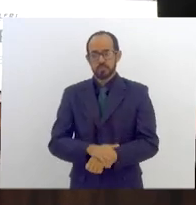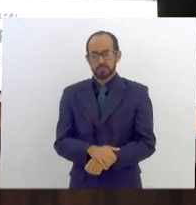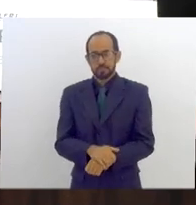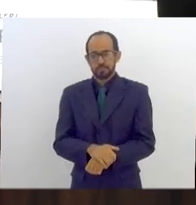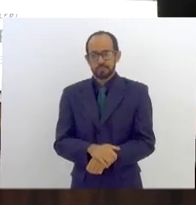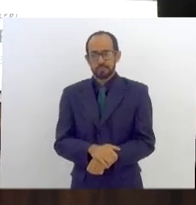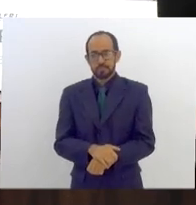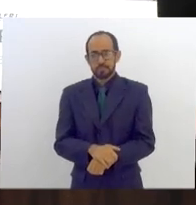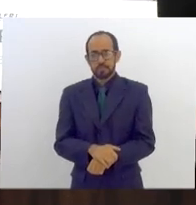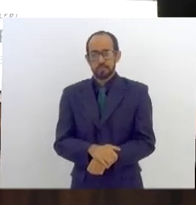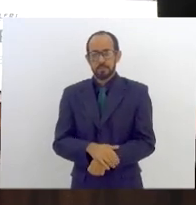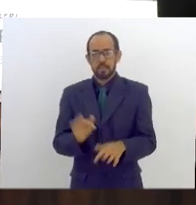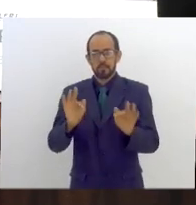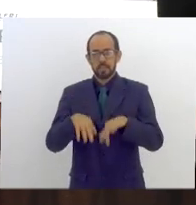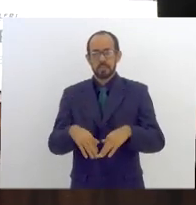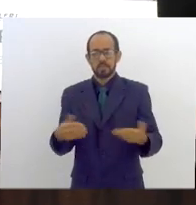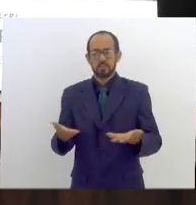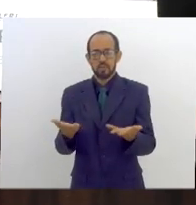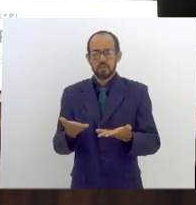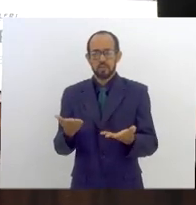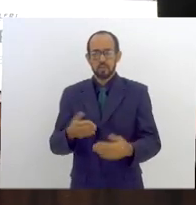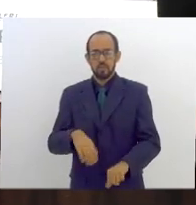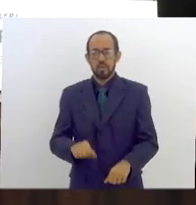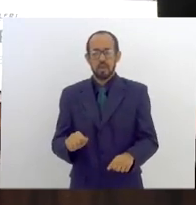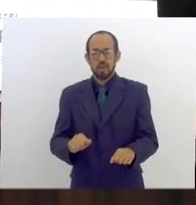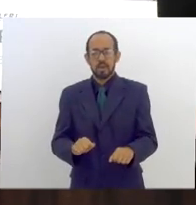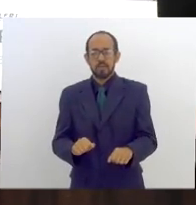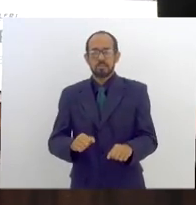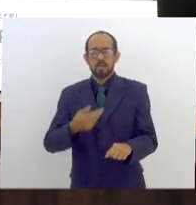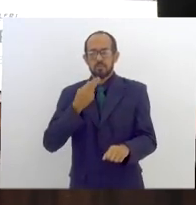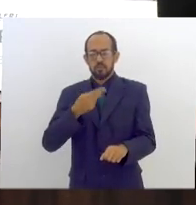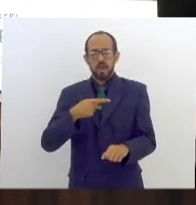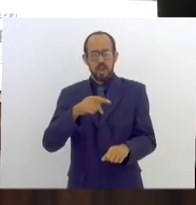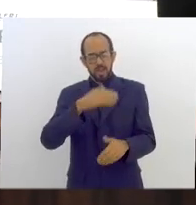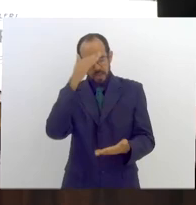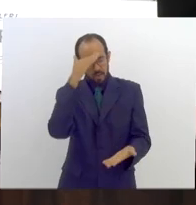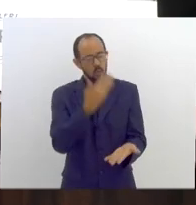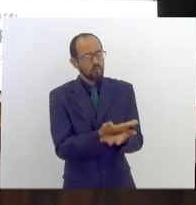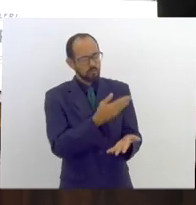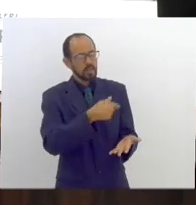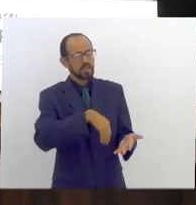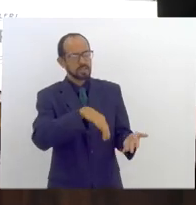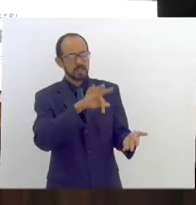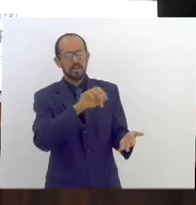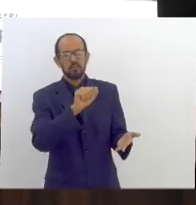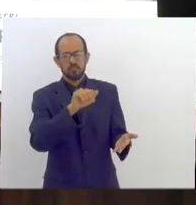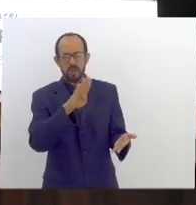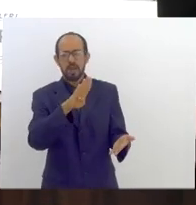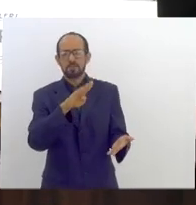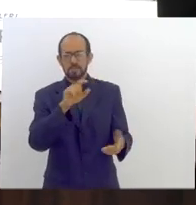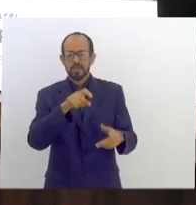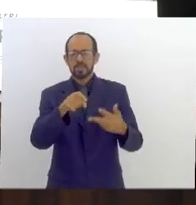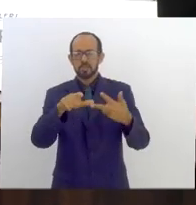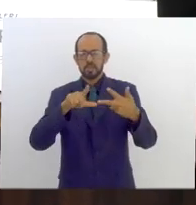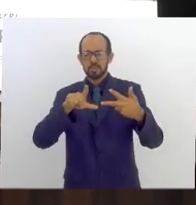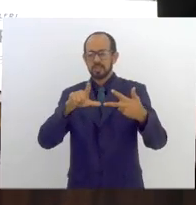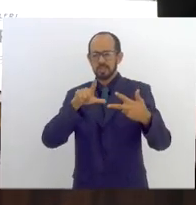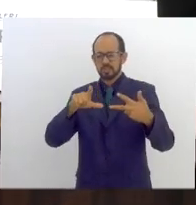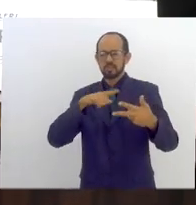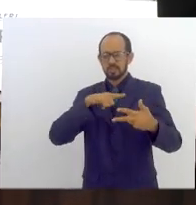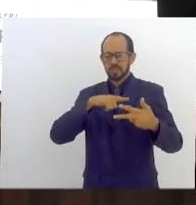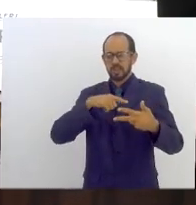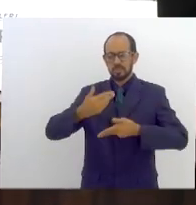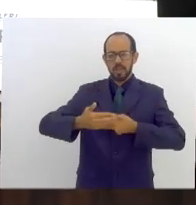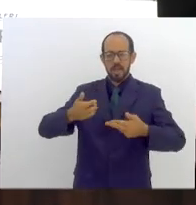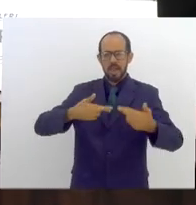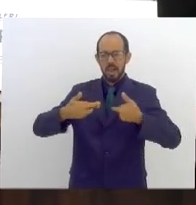me alongar muito, finalizo minha fala enfatizando a confiança na Força Aérea Brasileira, com quem o Legislativo mantém uma relação